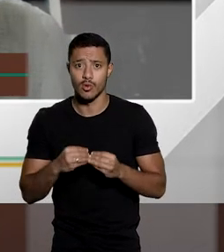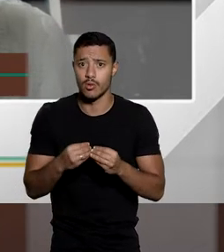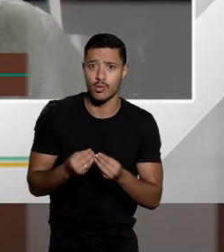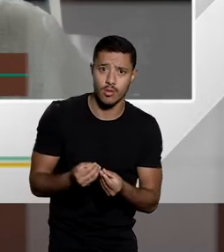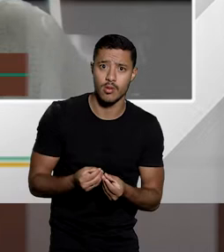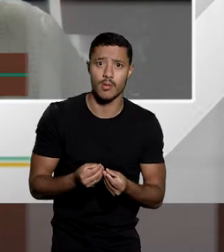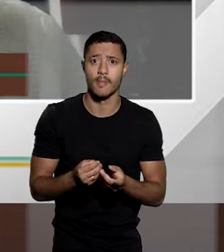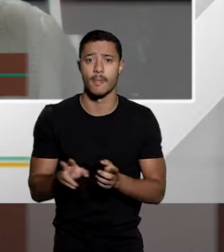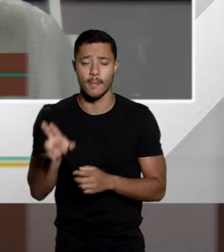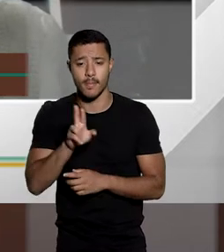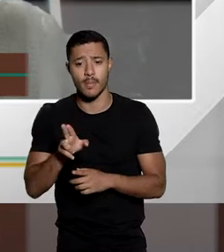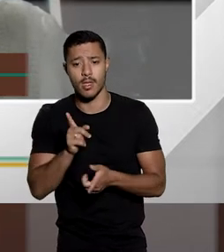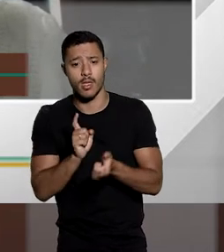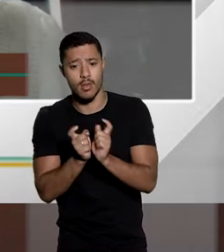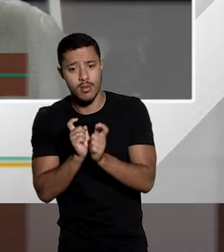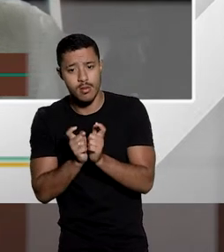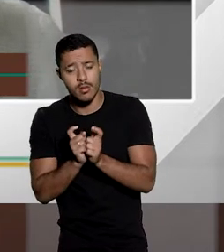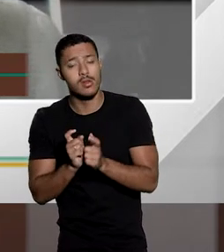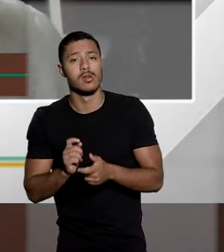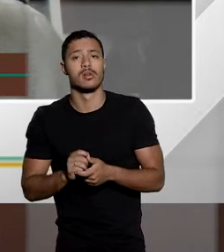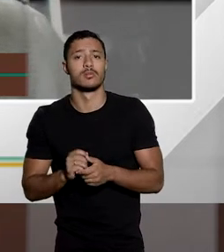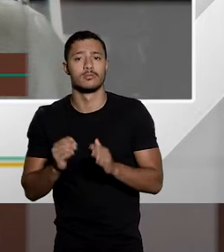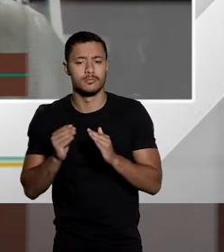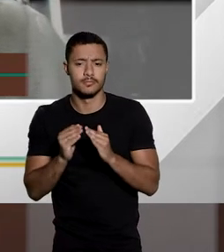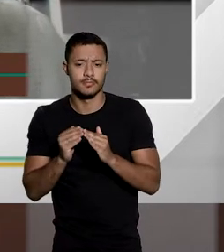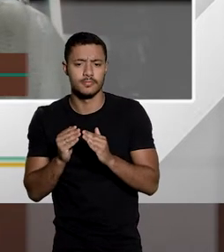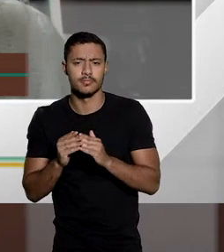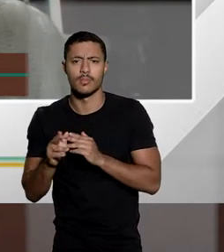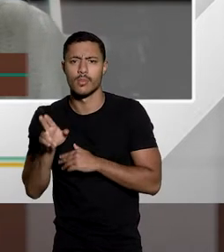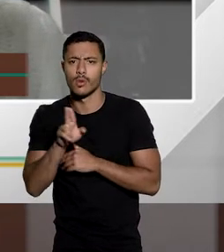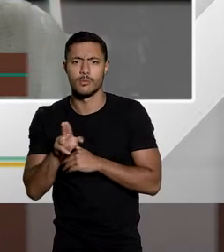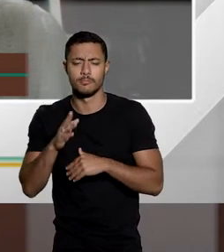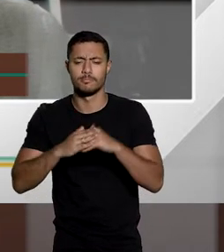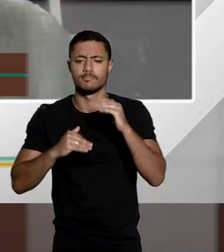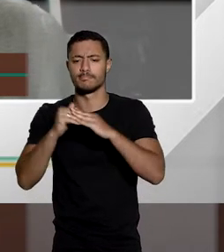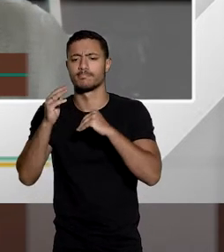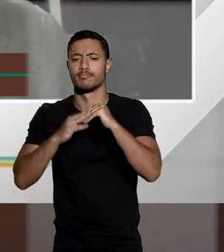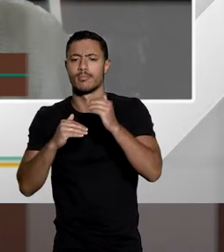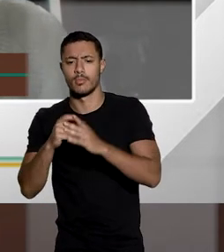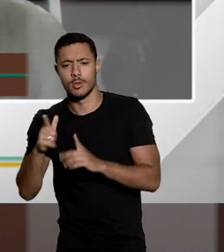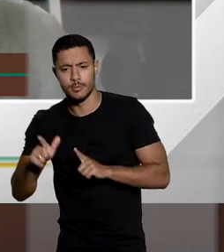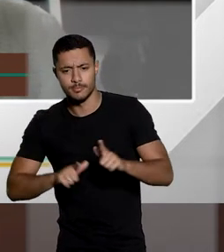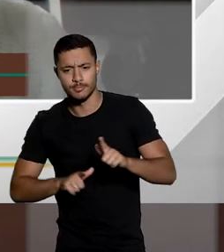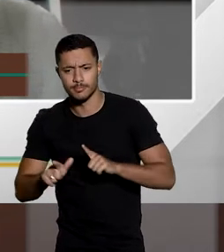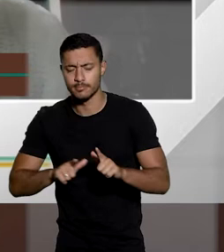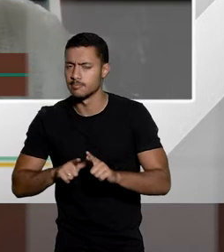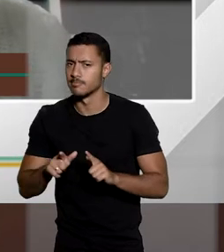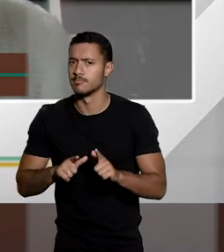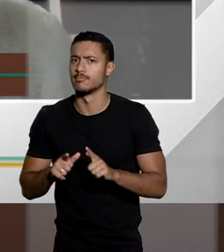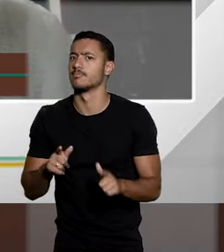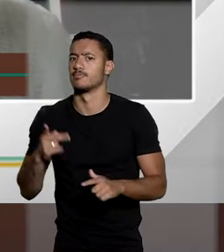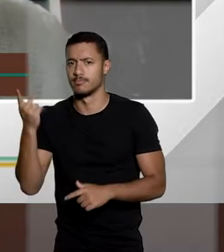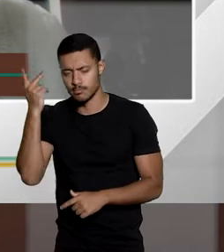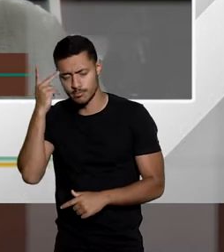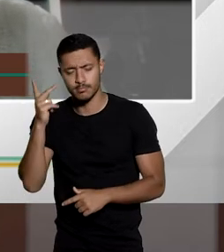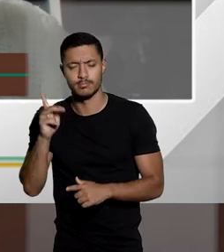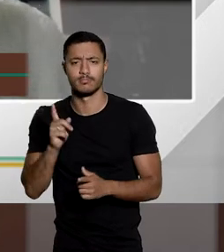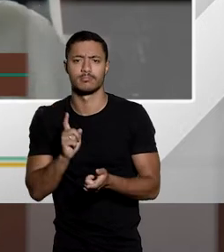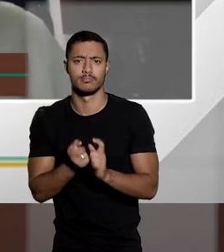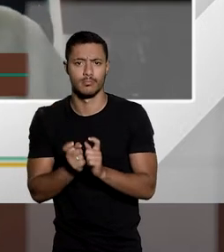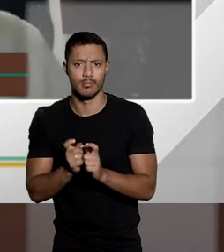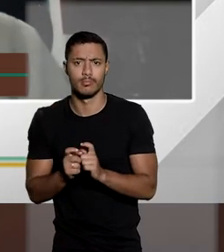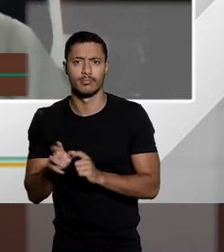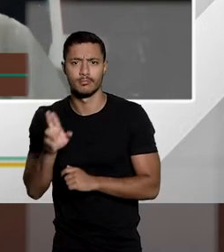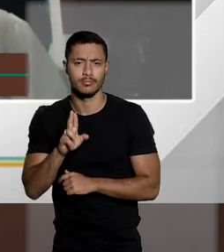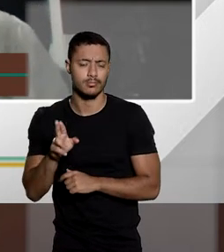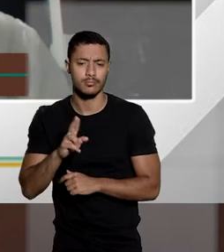bens para uso da administração pública, a execução de obras, prestação de serviços para a própria administração, uso